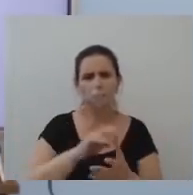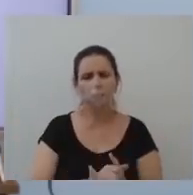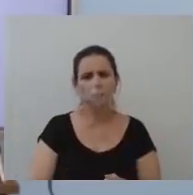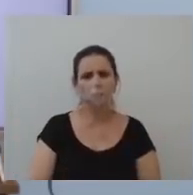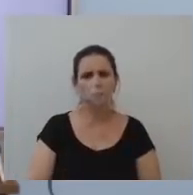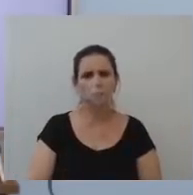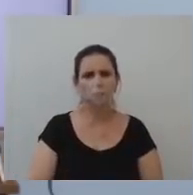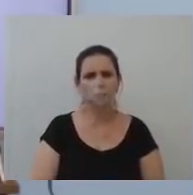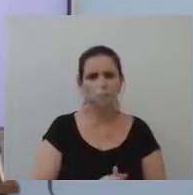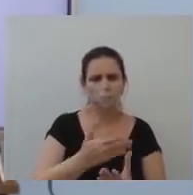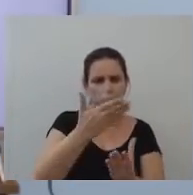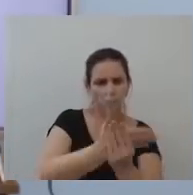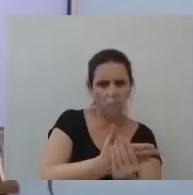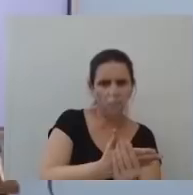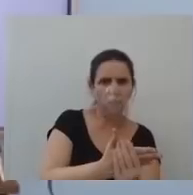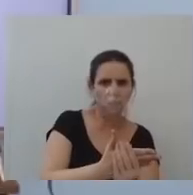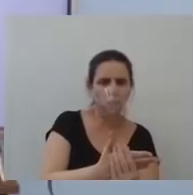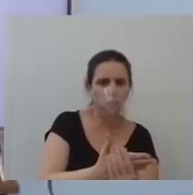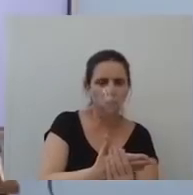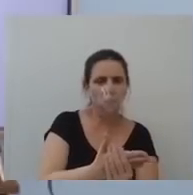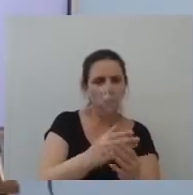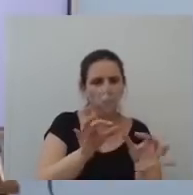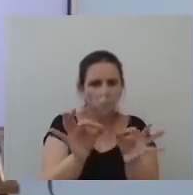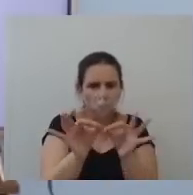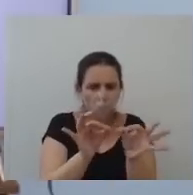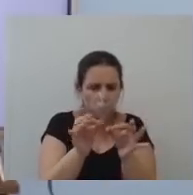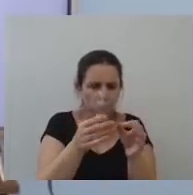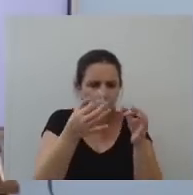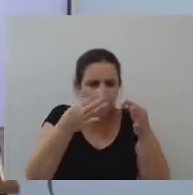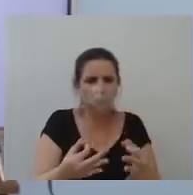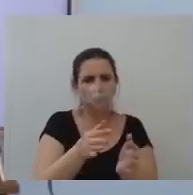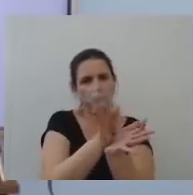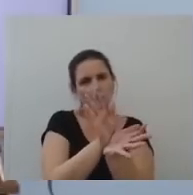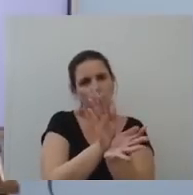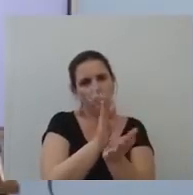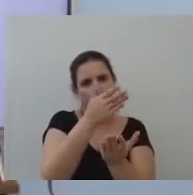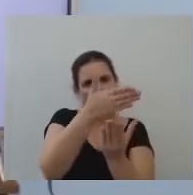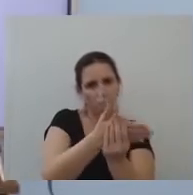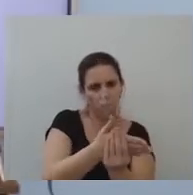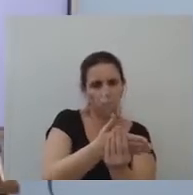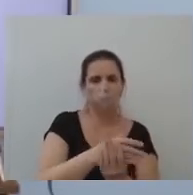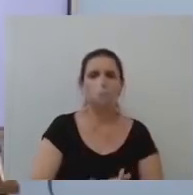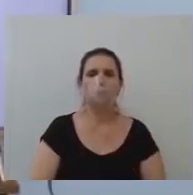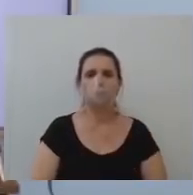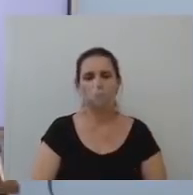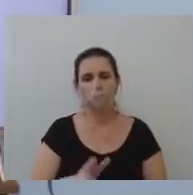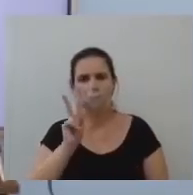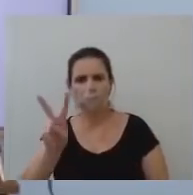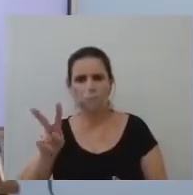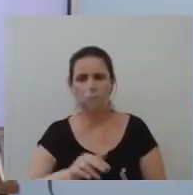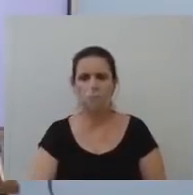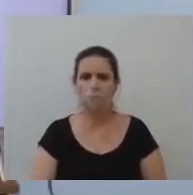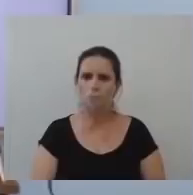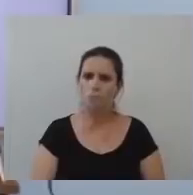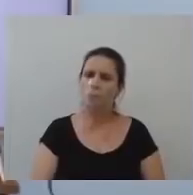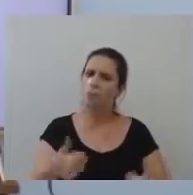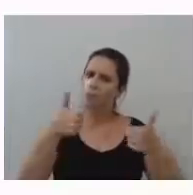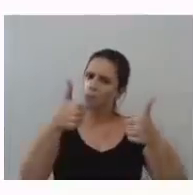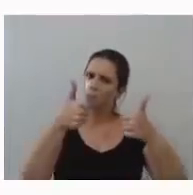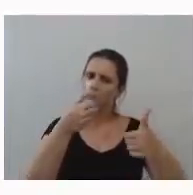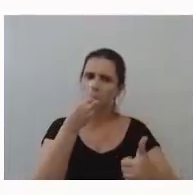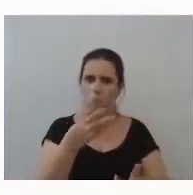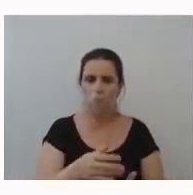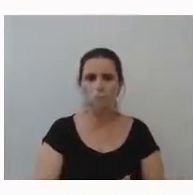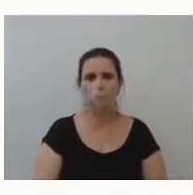pouco profundo para ajustar bem o celular nele, tá certo? Olha aí, e ele